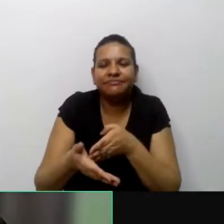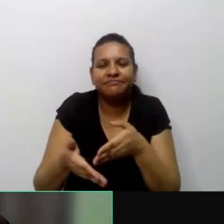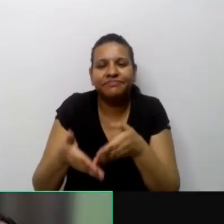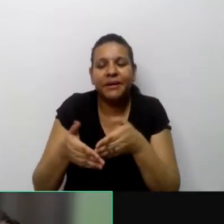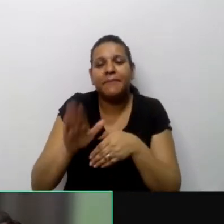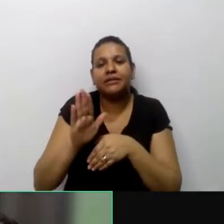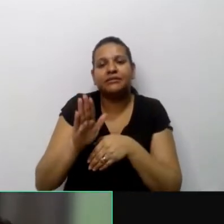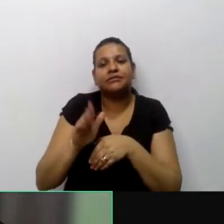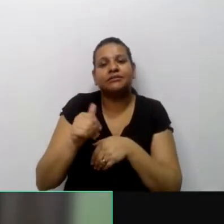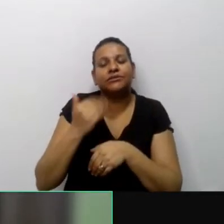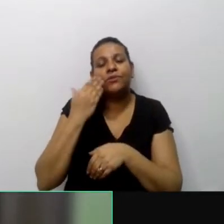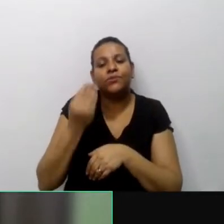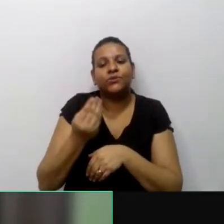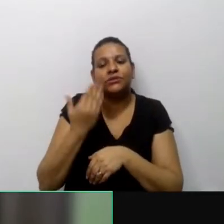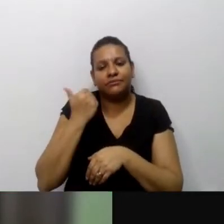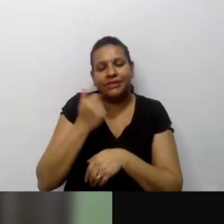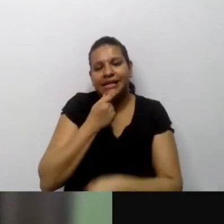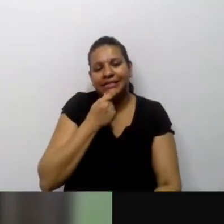língua inglesa também.